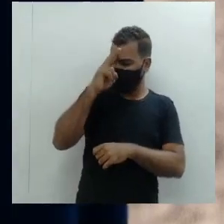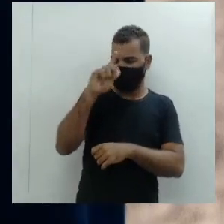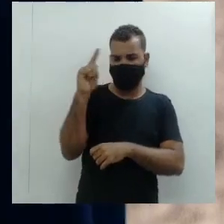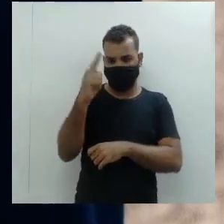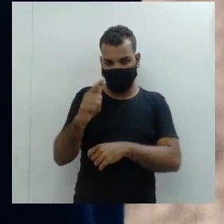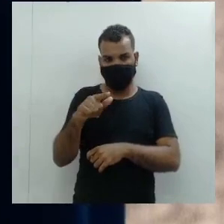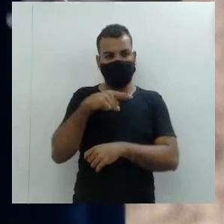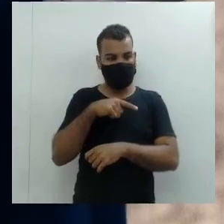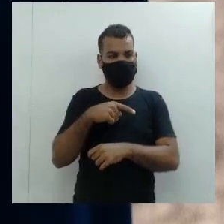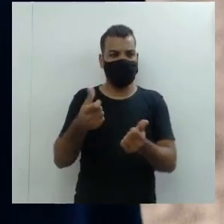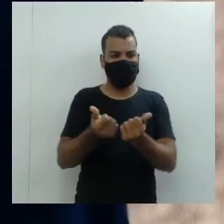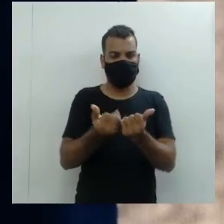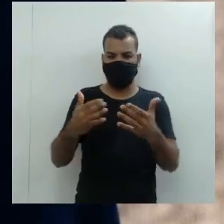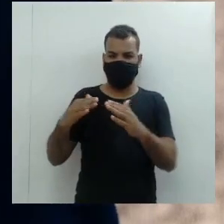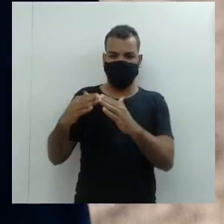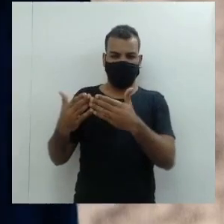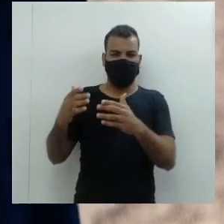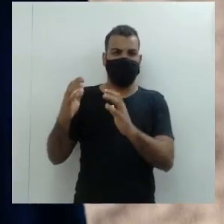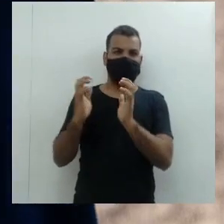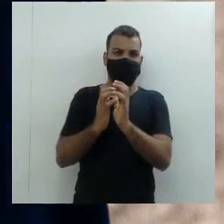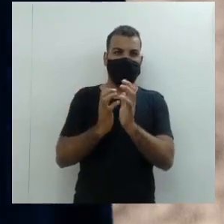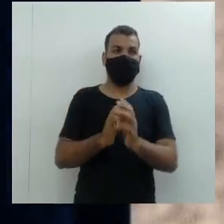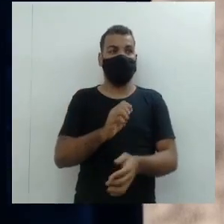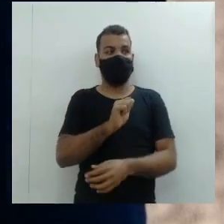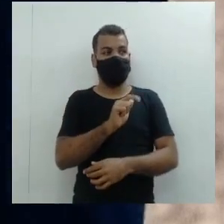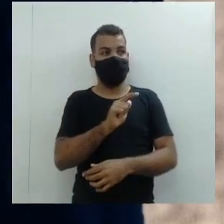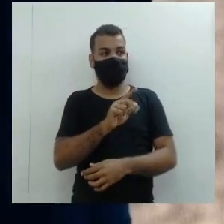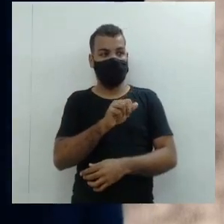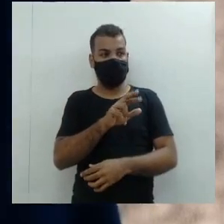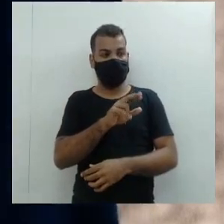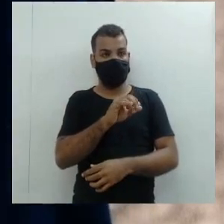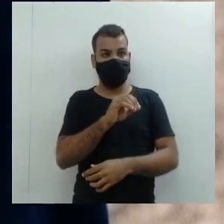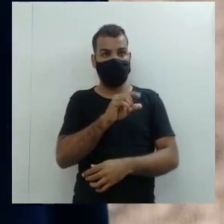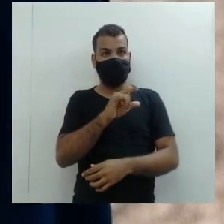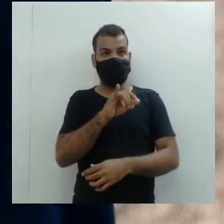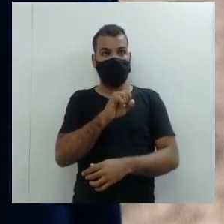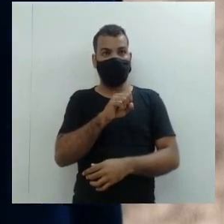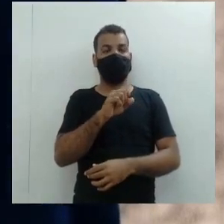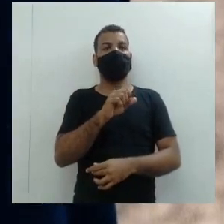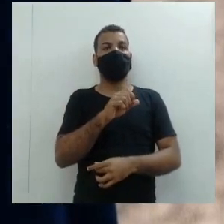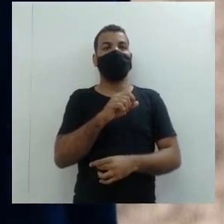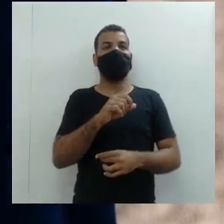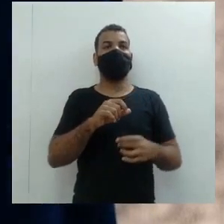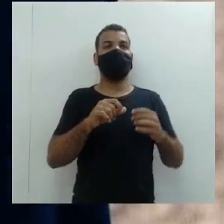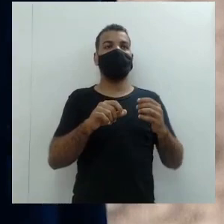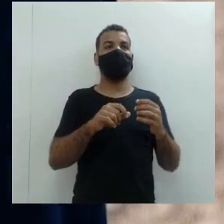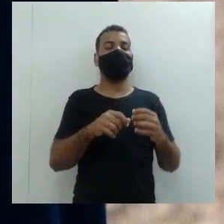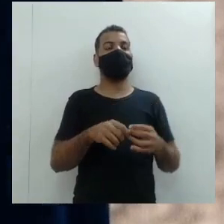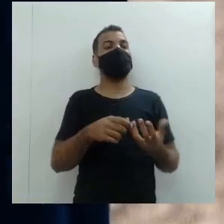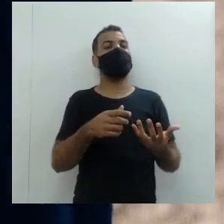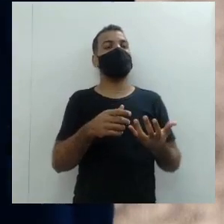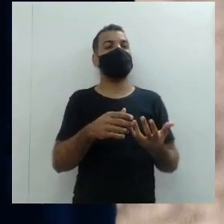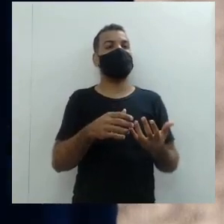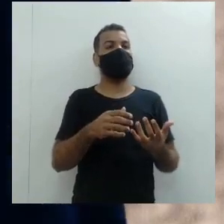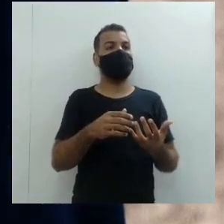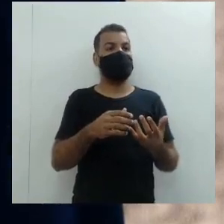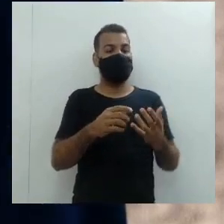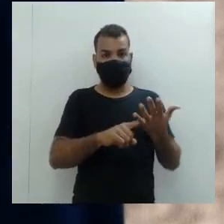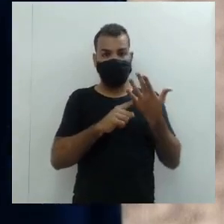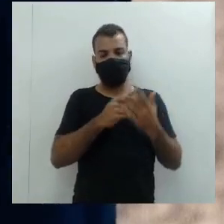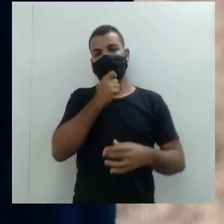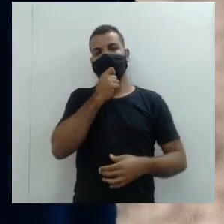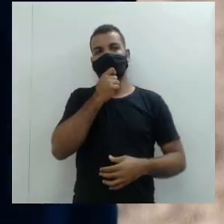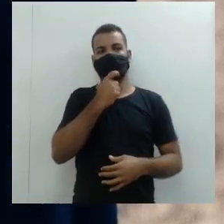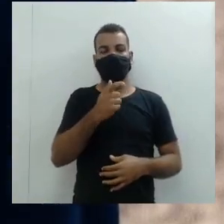vários colégios de Recife, o Álvaro Lins crítico, especificamente o crítico literário, ainda não tinha aparecido. O Álvaro